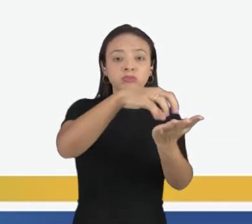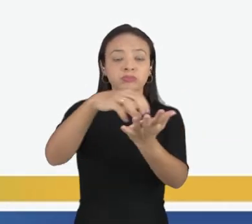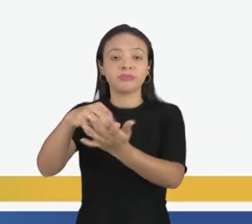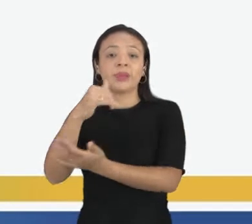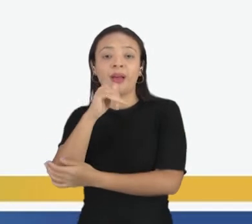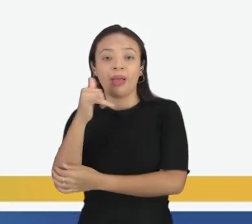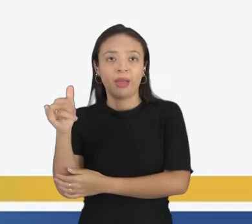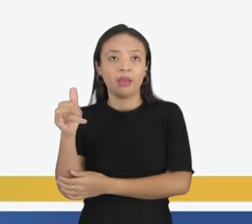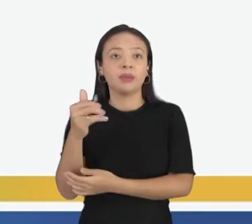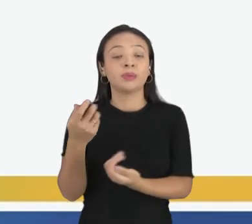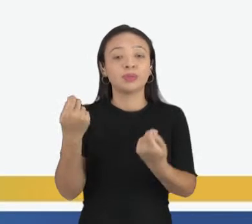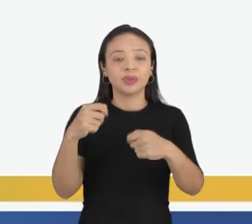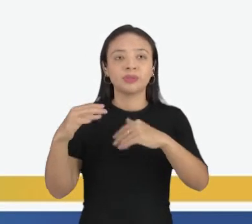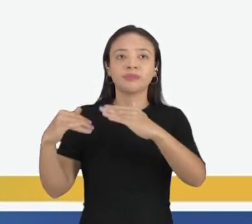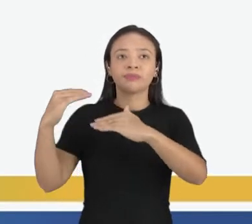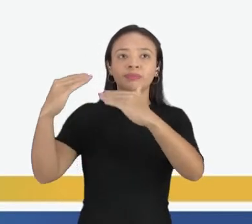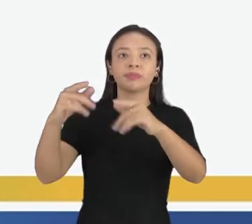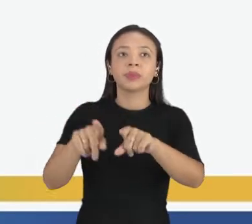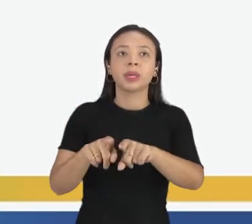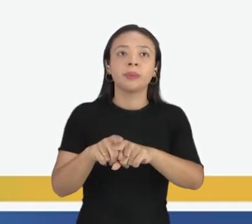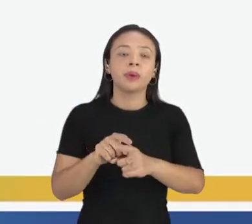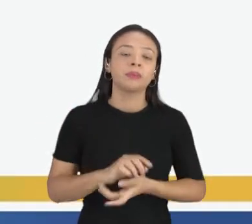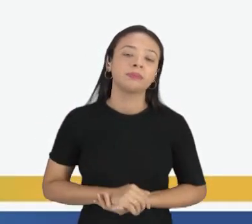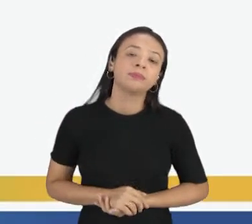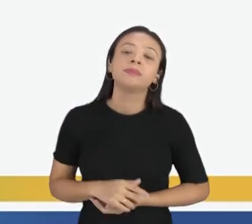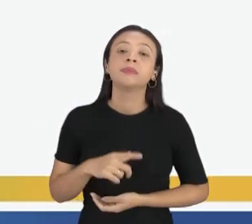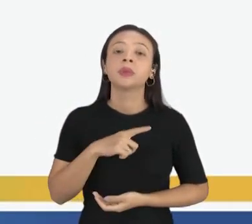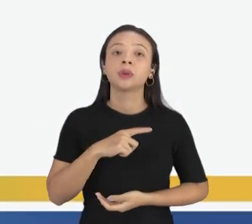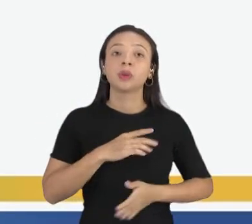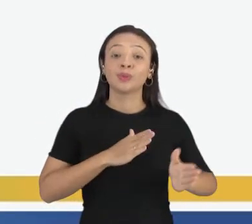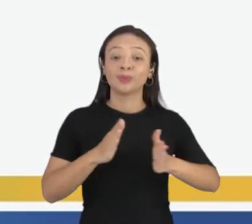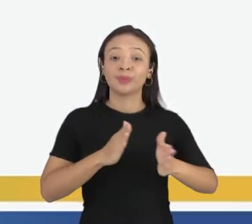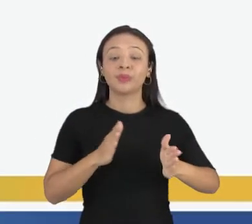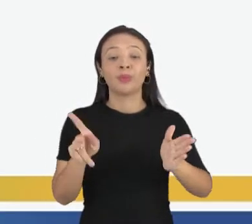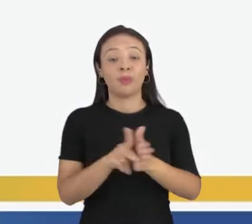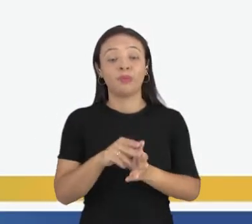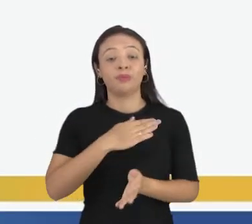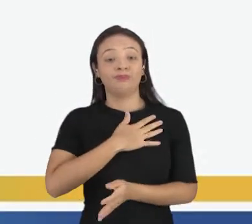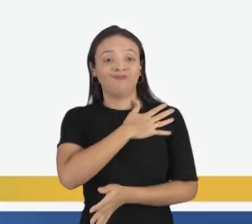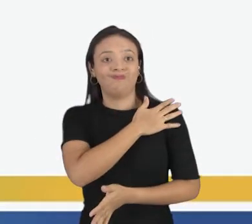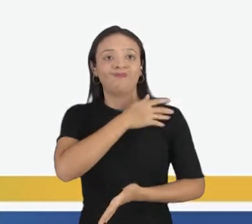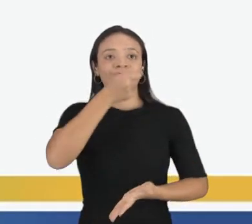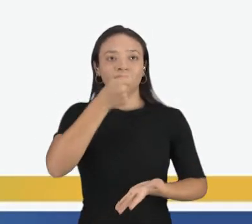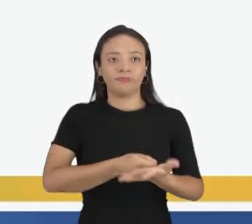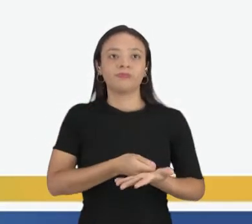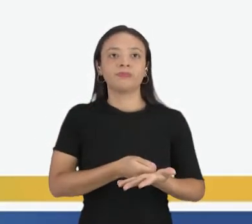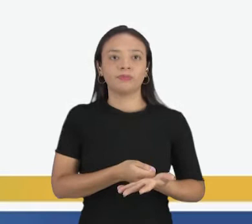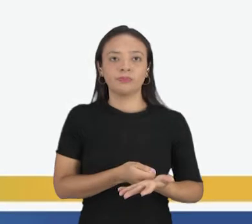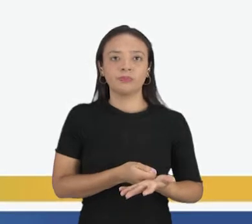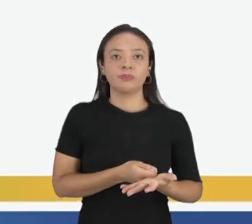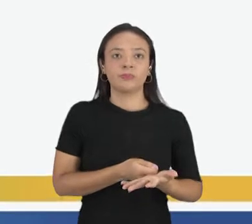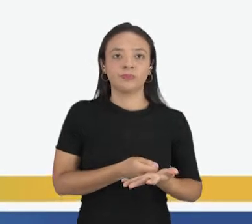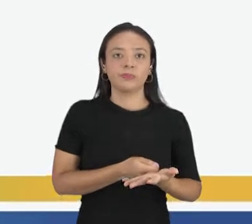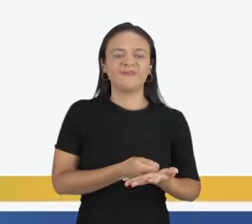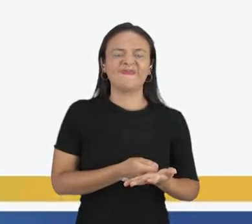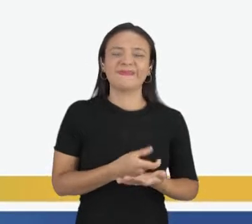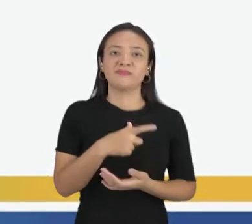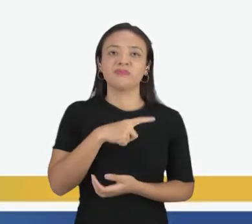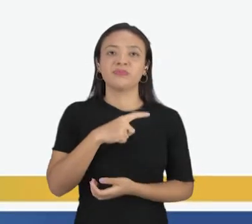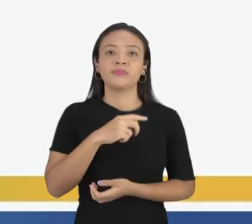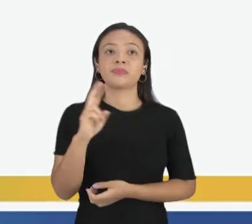esse desenvolvimento, tá, pessoal? E aí, a gente tem também no período da ditadura militar, dentro desse plano,